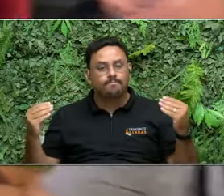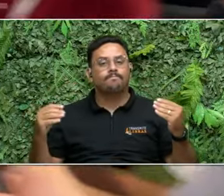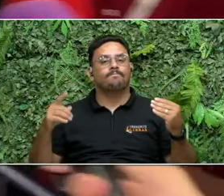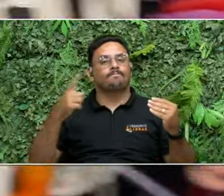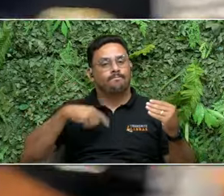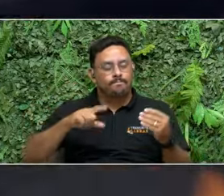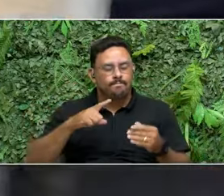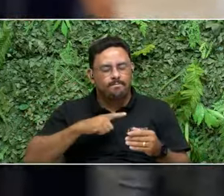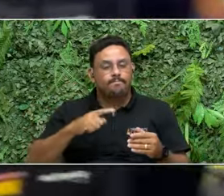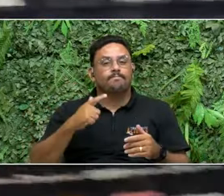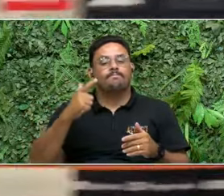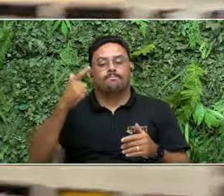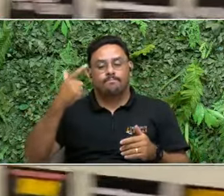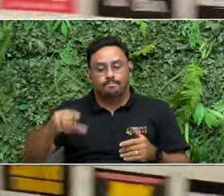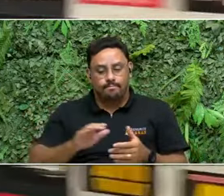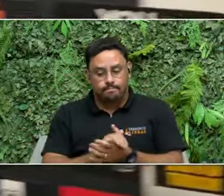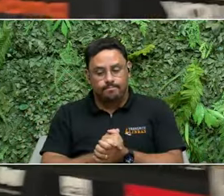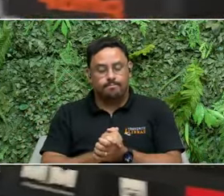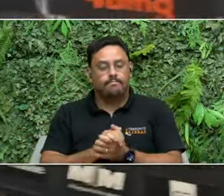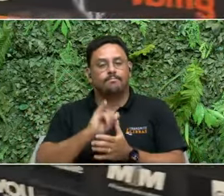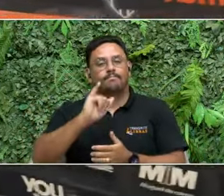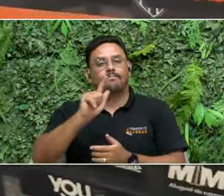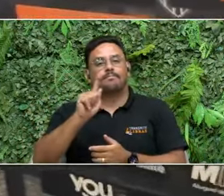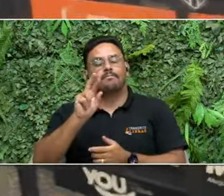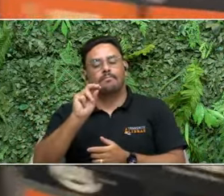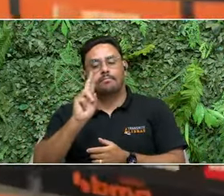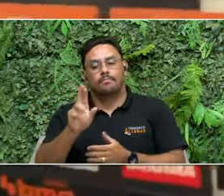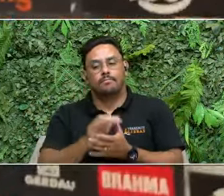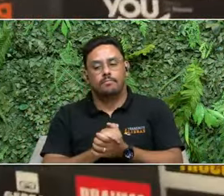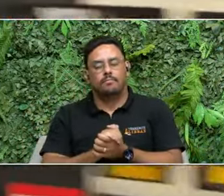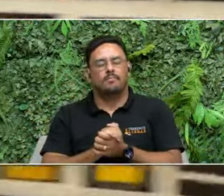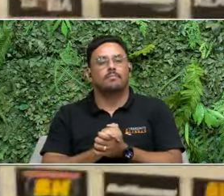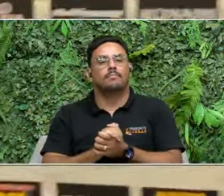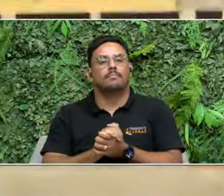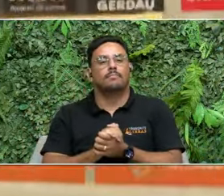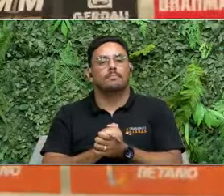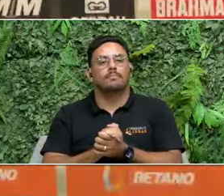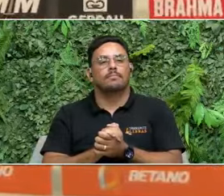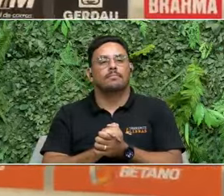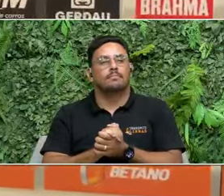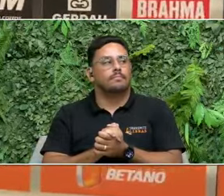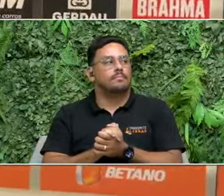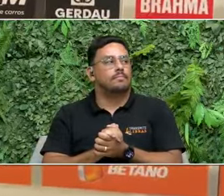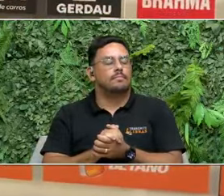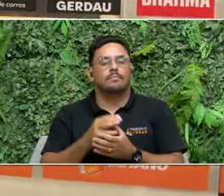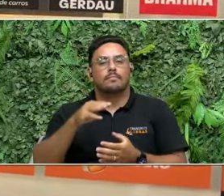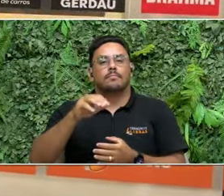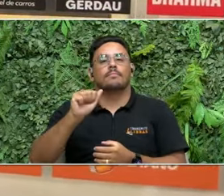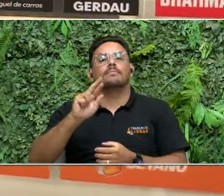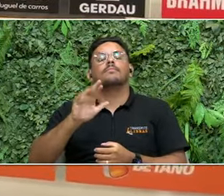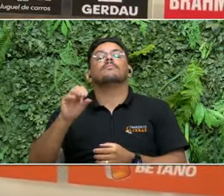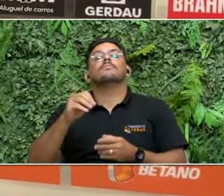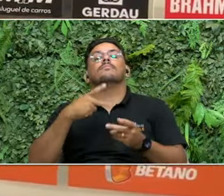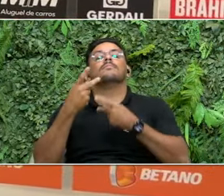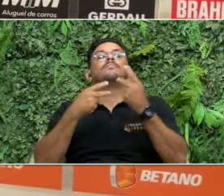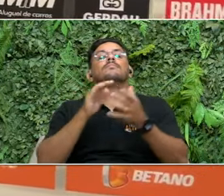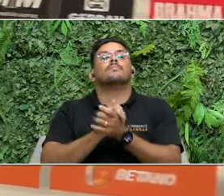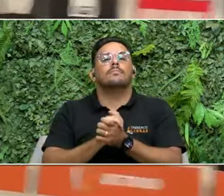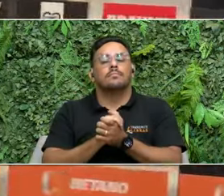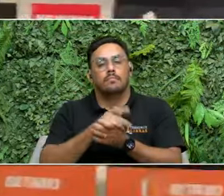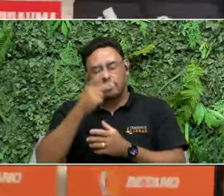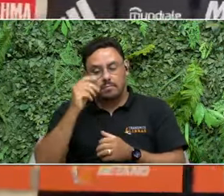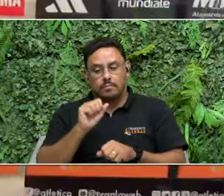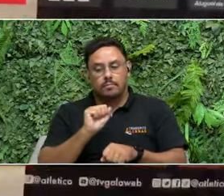ficar tranquilo que tem mais uma tá aqui o IG segue aí adalo esse desânimo eu não quero passar não só só Marlon aqui rapidinho para falar